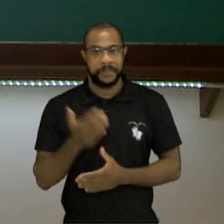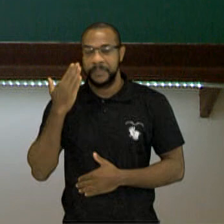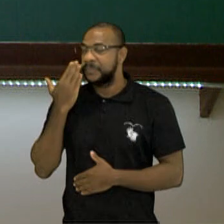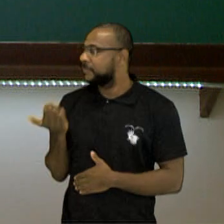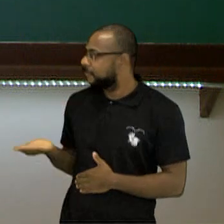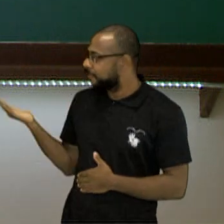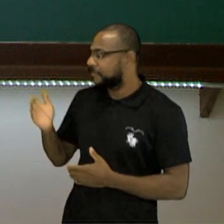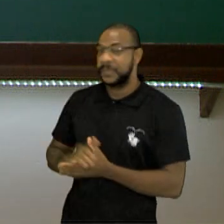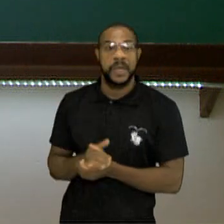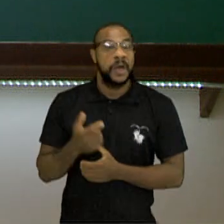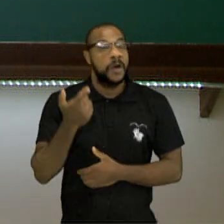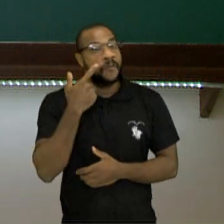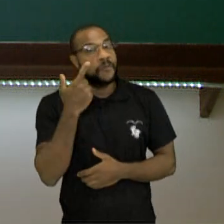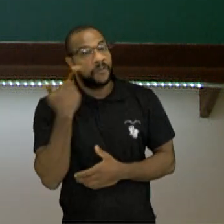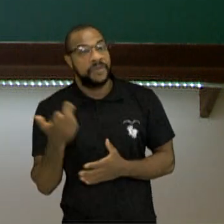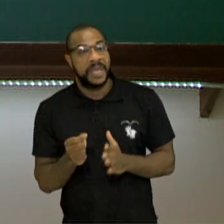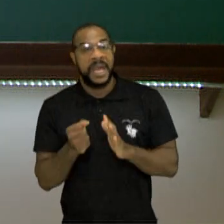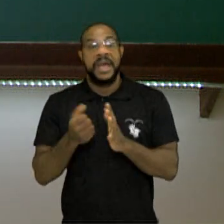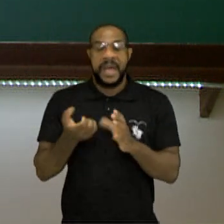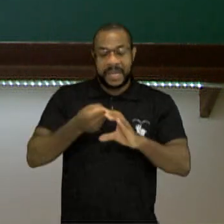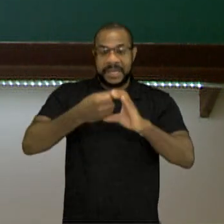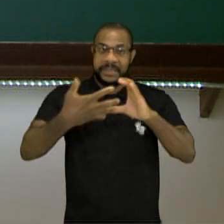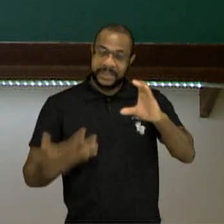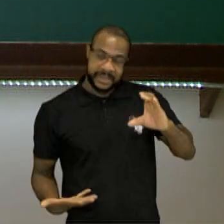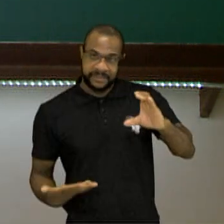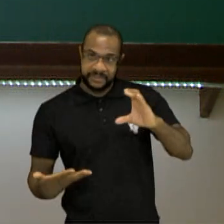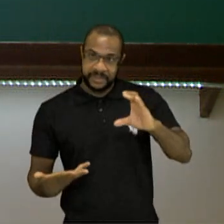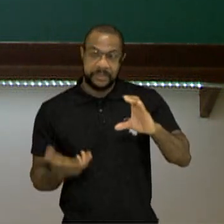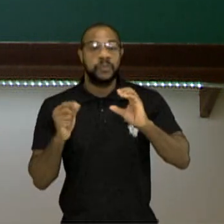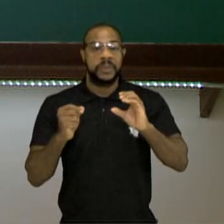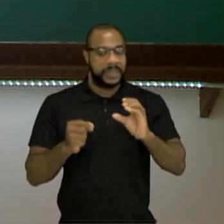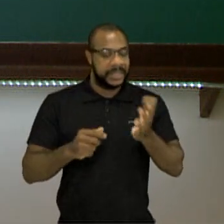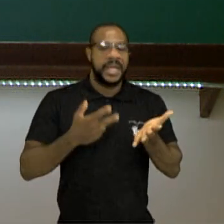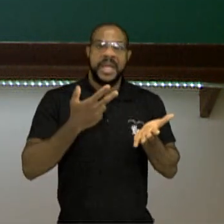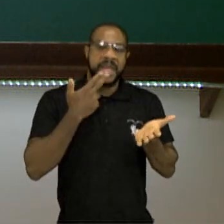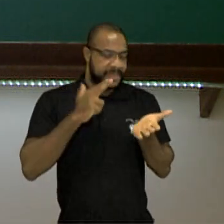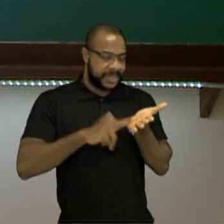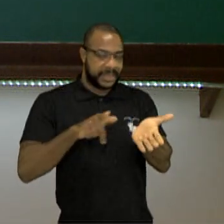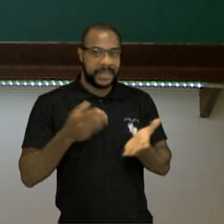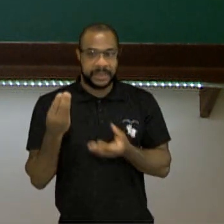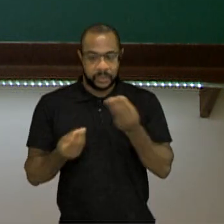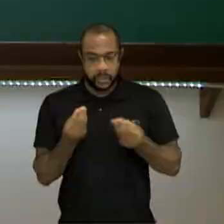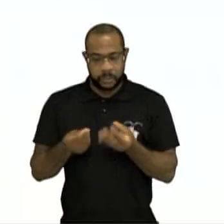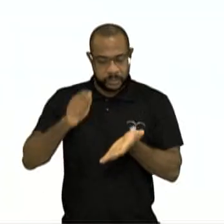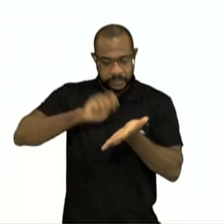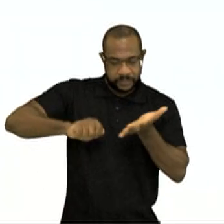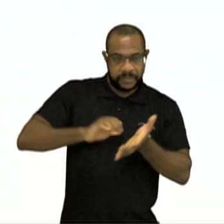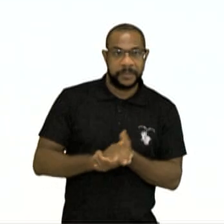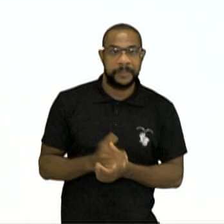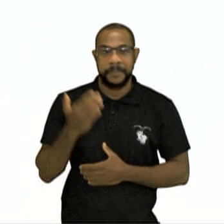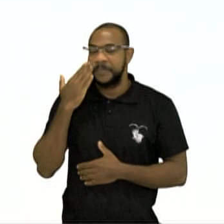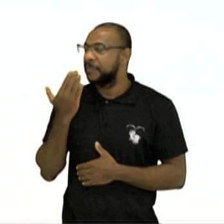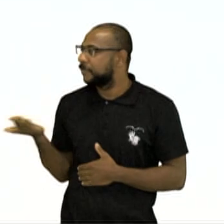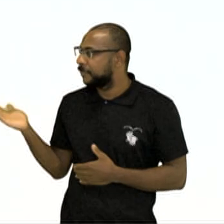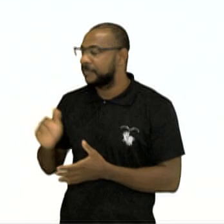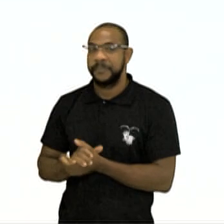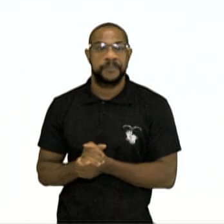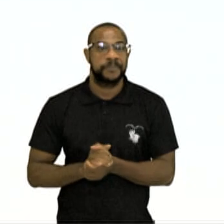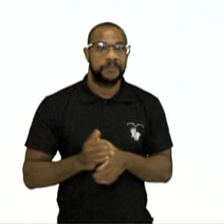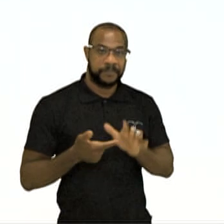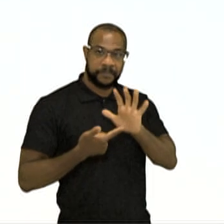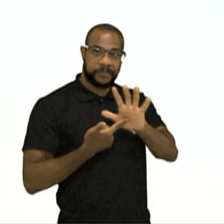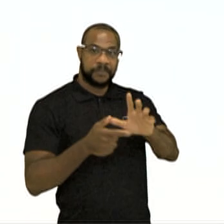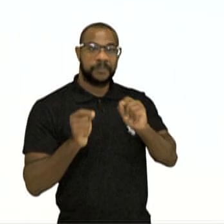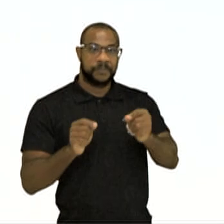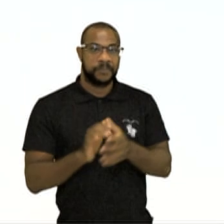ver umas características desse gênero textual, carta do leitor. Ele proporciona o diálogo dos leitores com